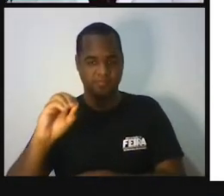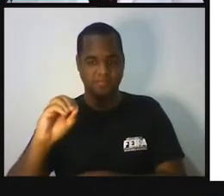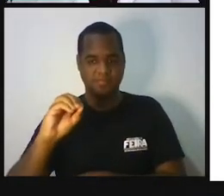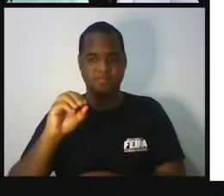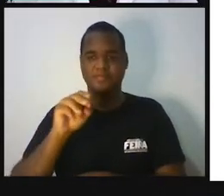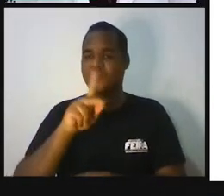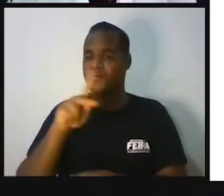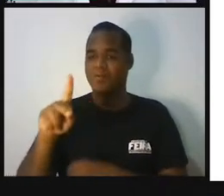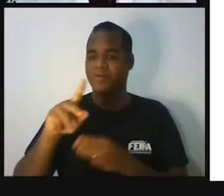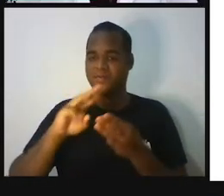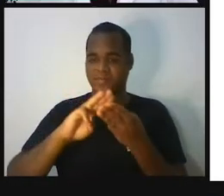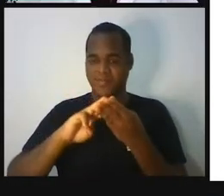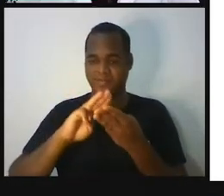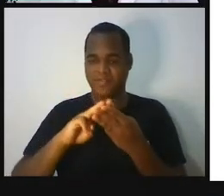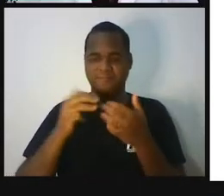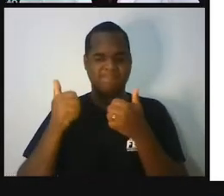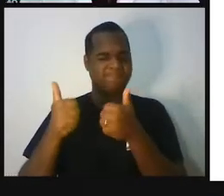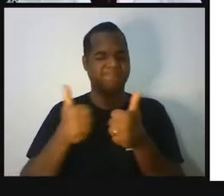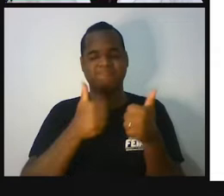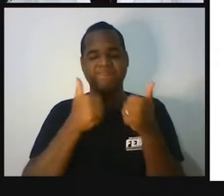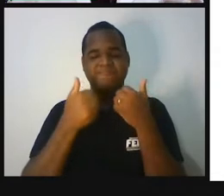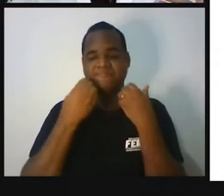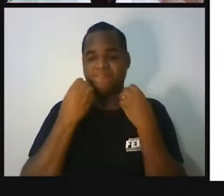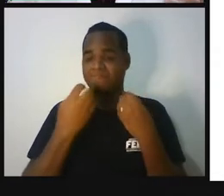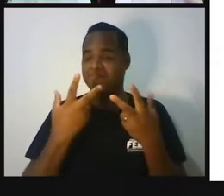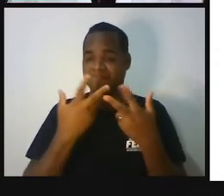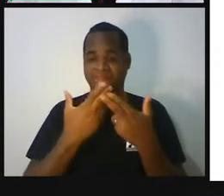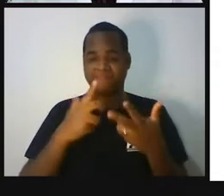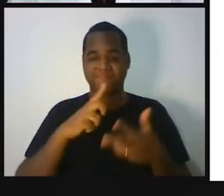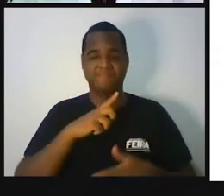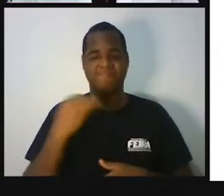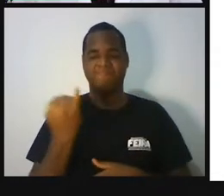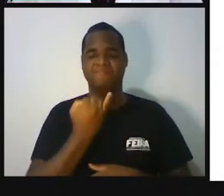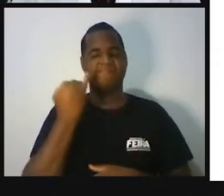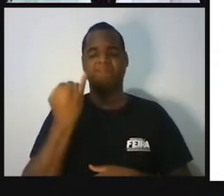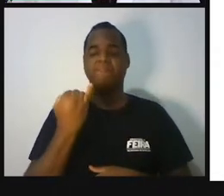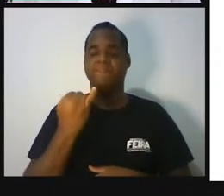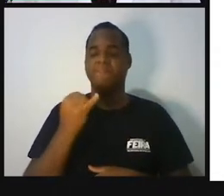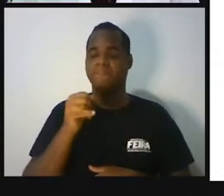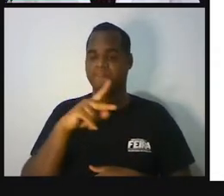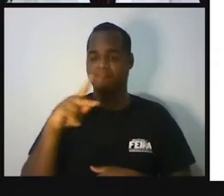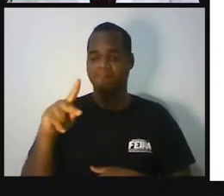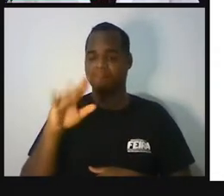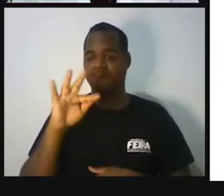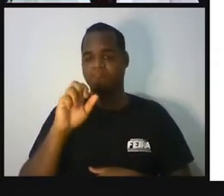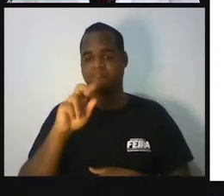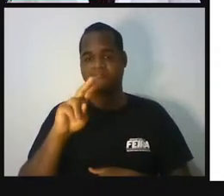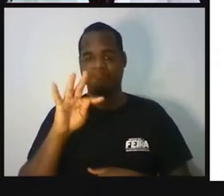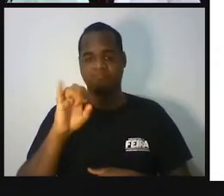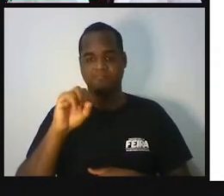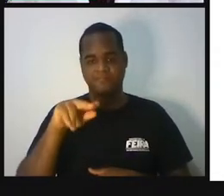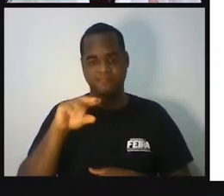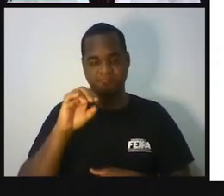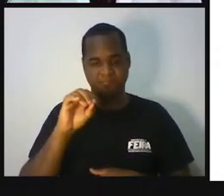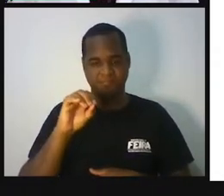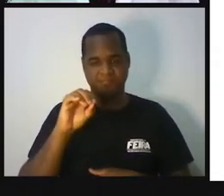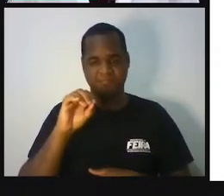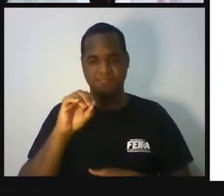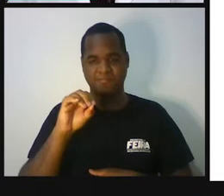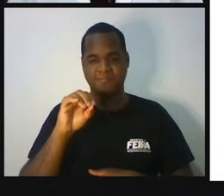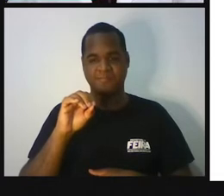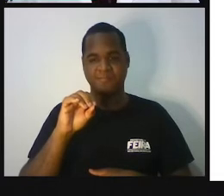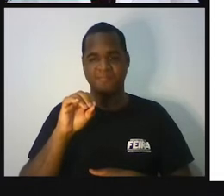professor de matemática essa maravilhosa ciência bom eu sou professor lá da escola municipal Faustino Dias Lima